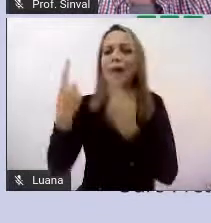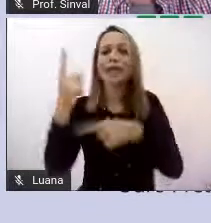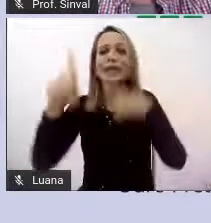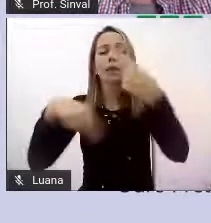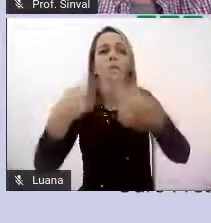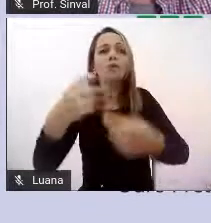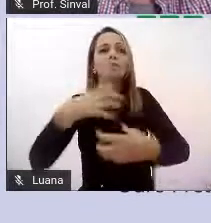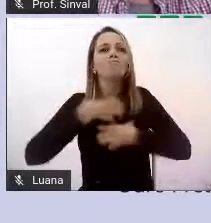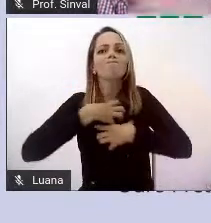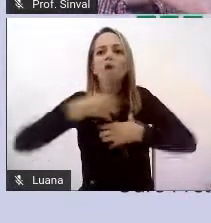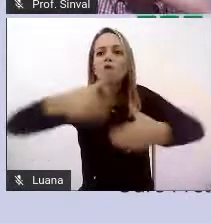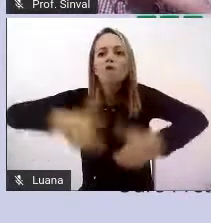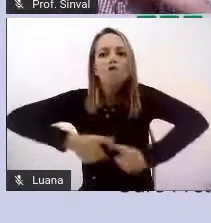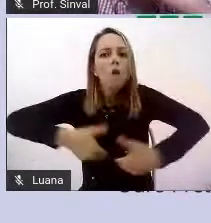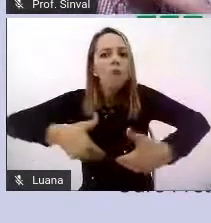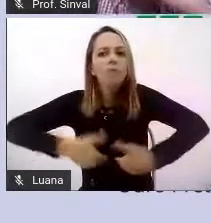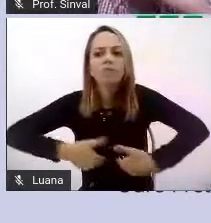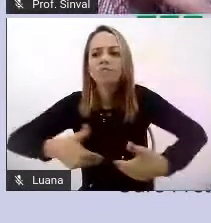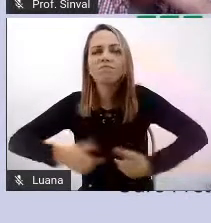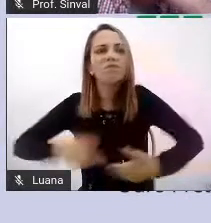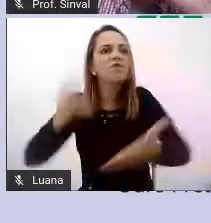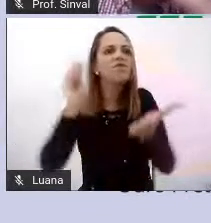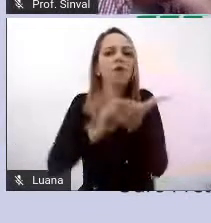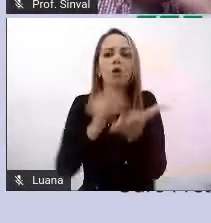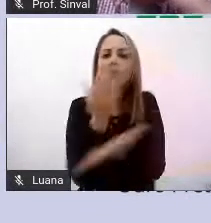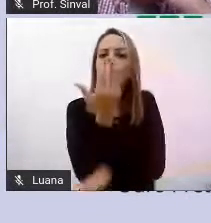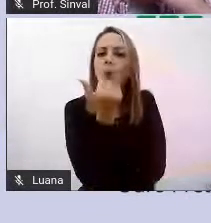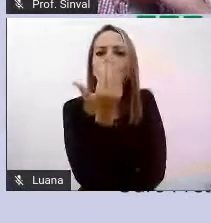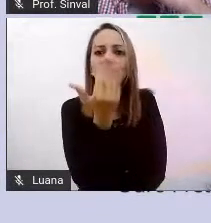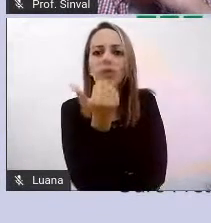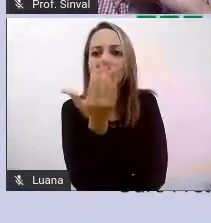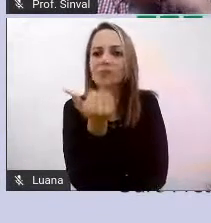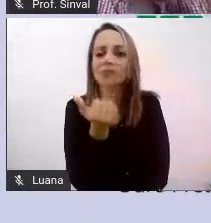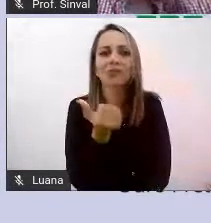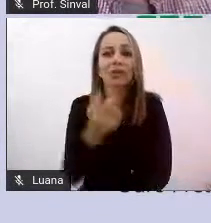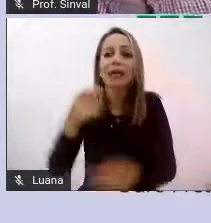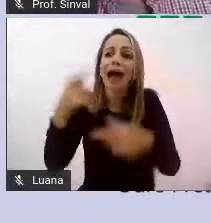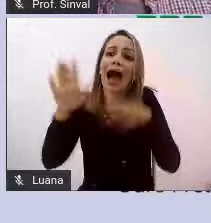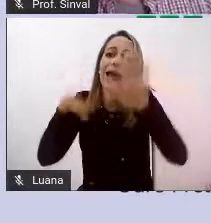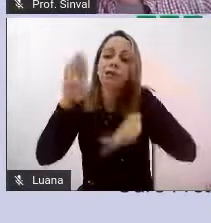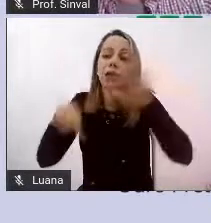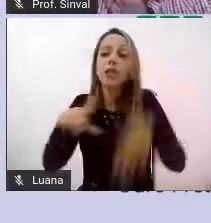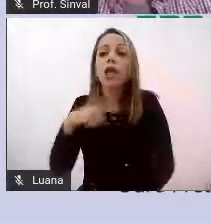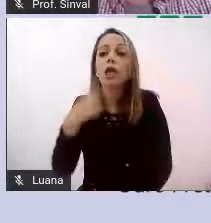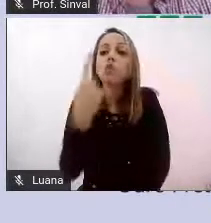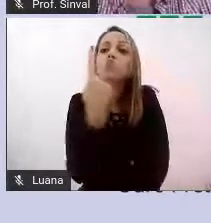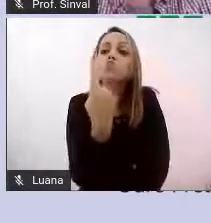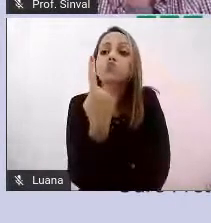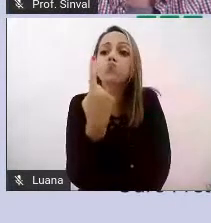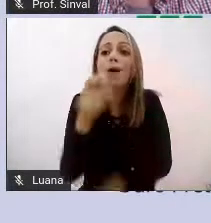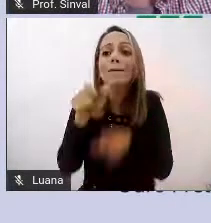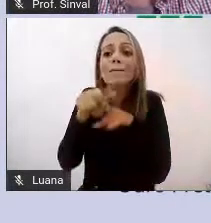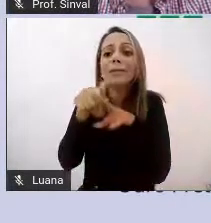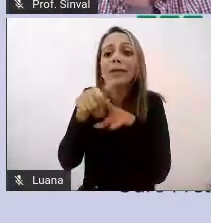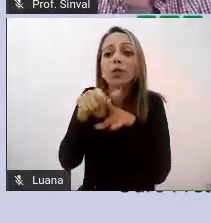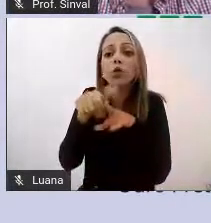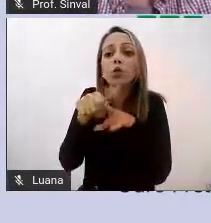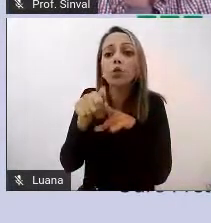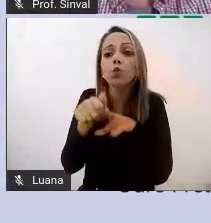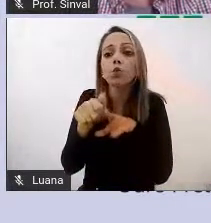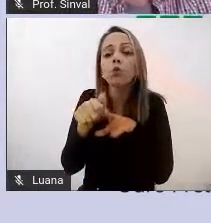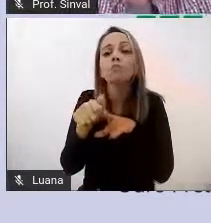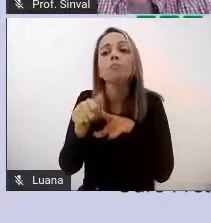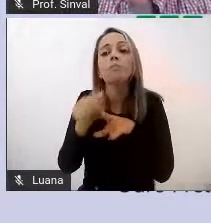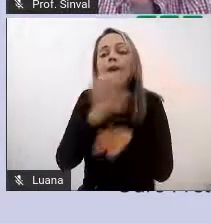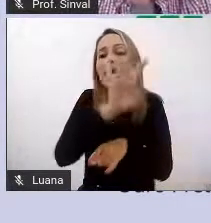de momentos em que as tropas só têm uma espiga de milho por indivíduo para comer por dia.